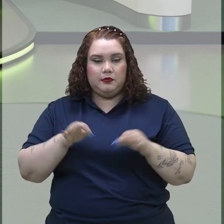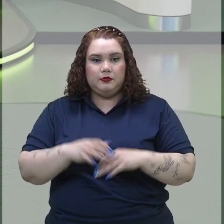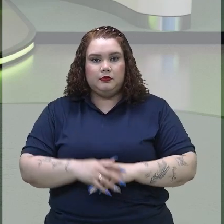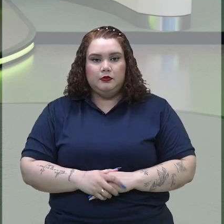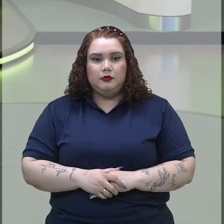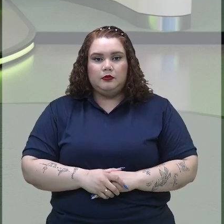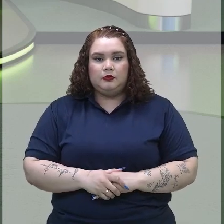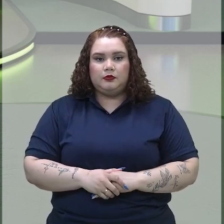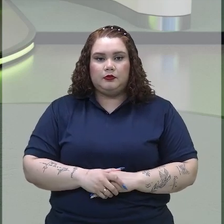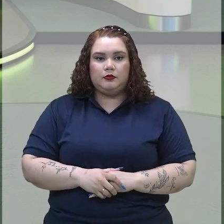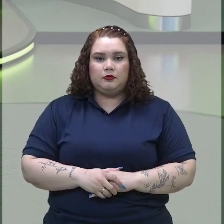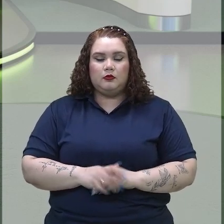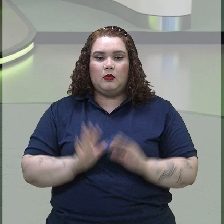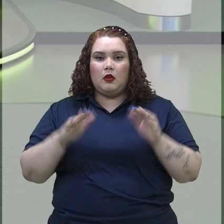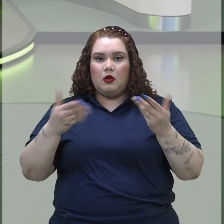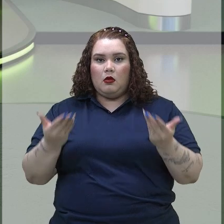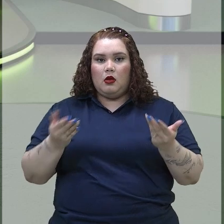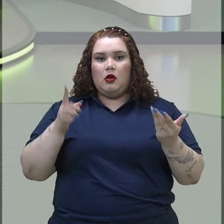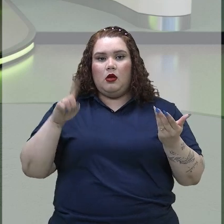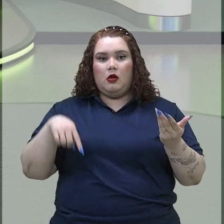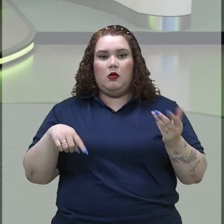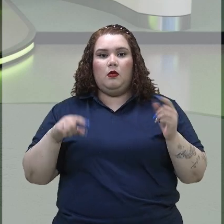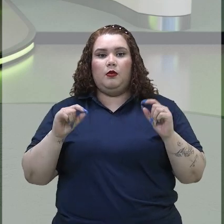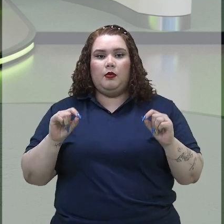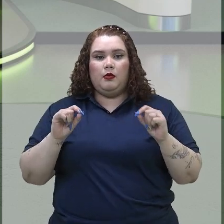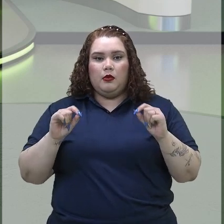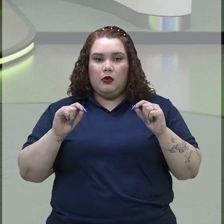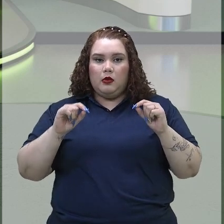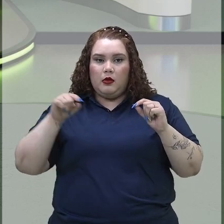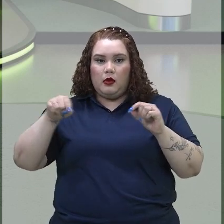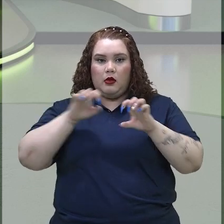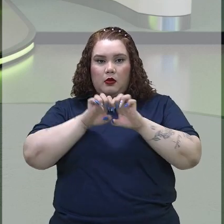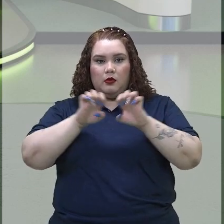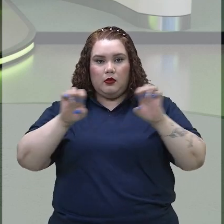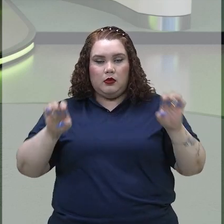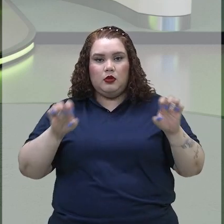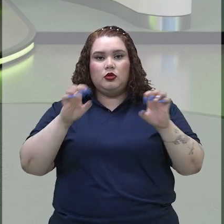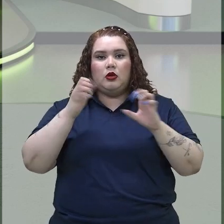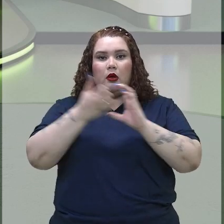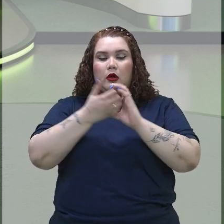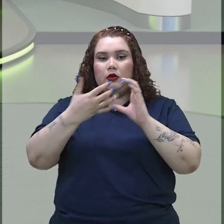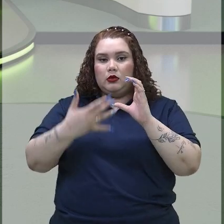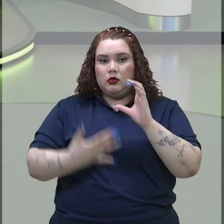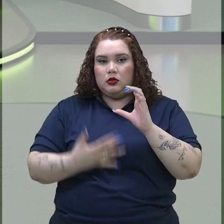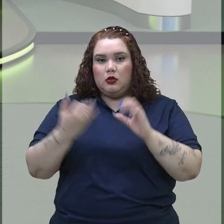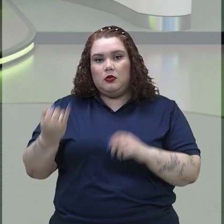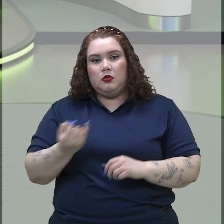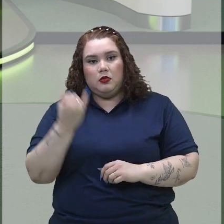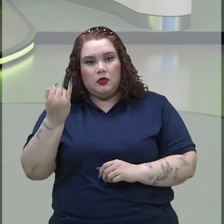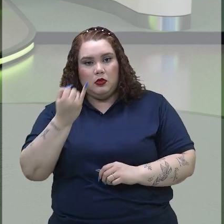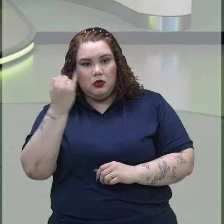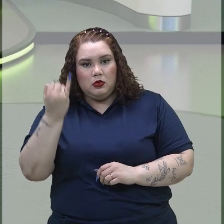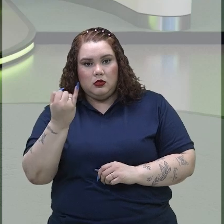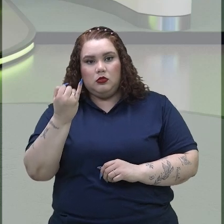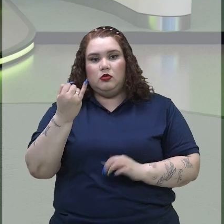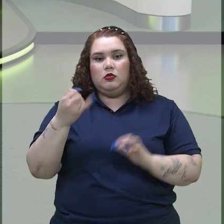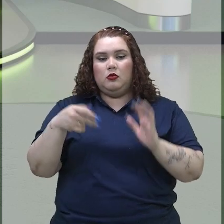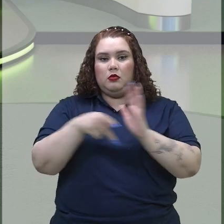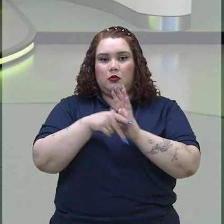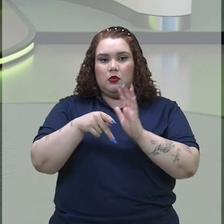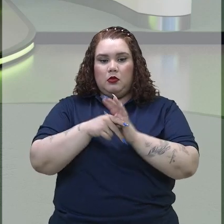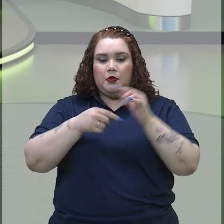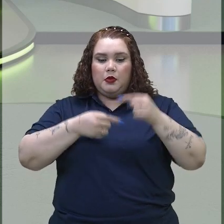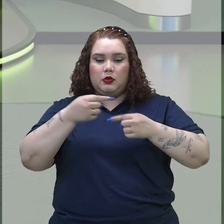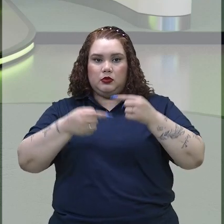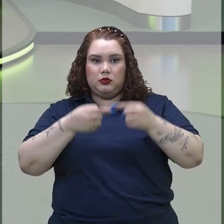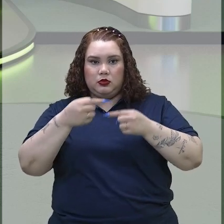pessoal? Então aí está, né, a nossa característica importante para os resistores,